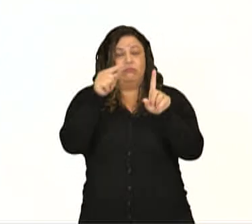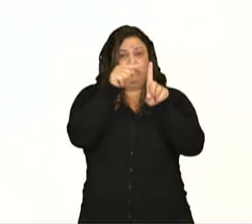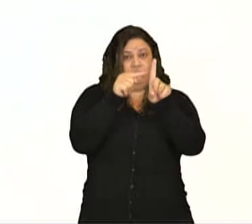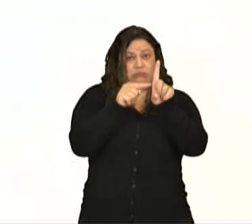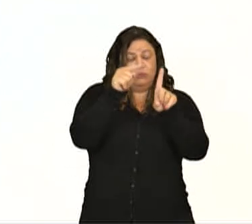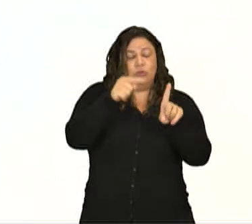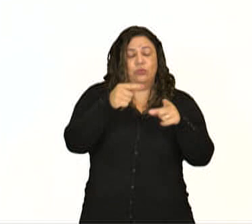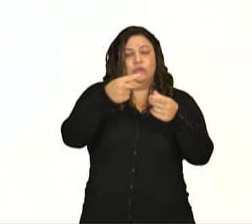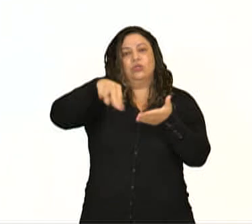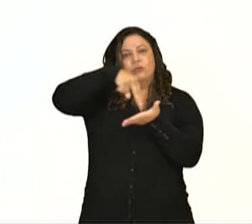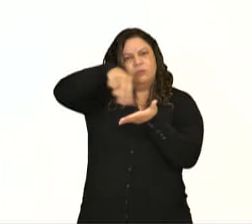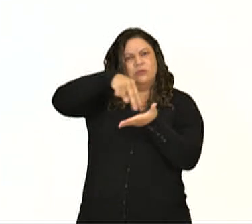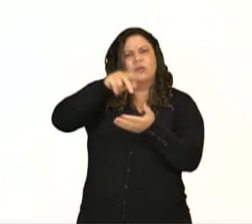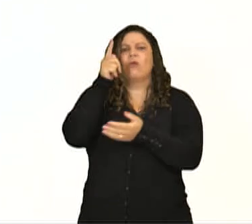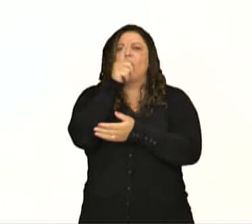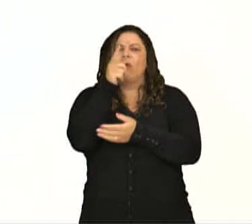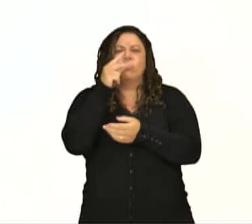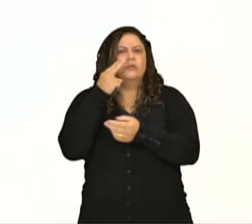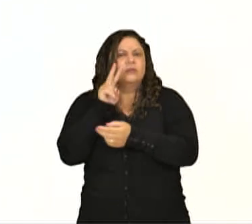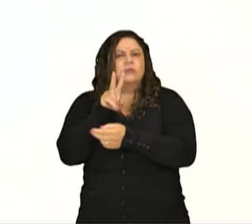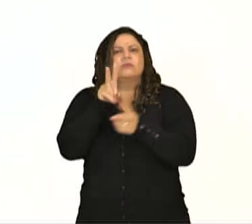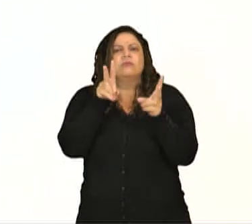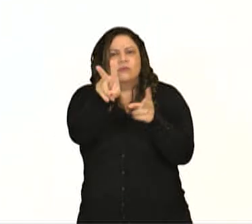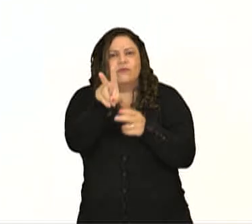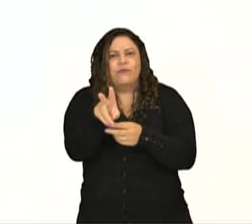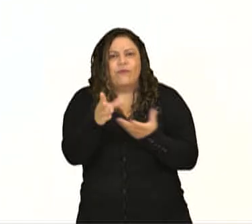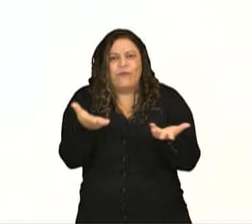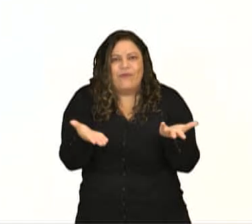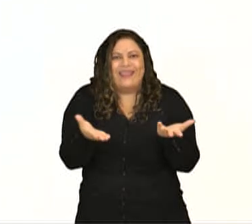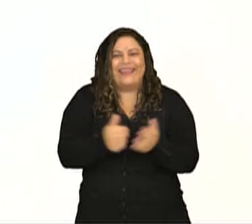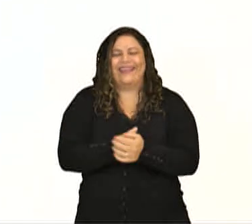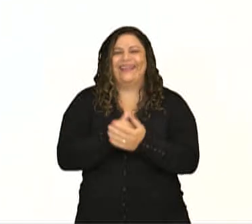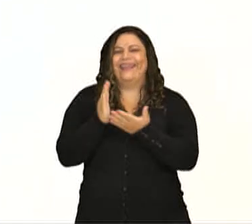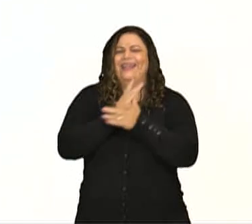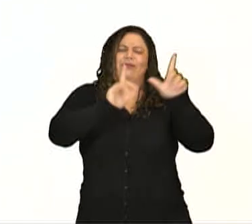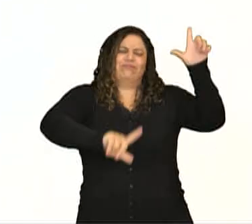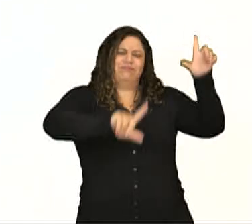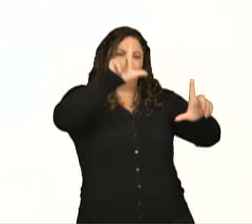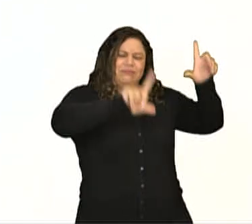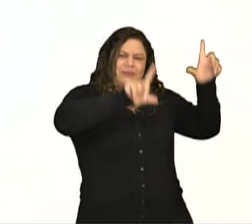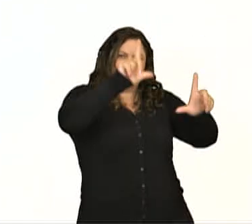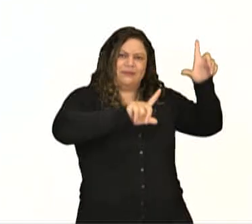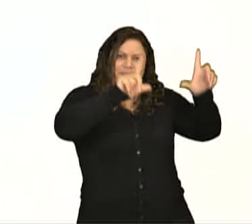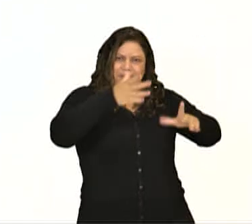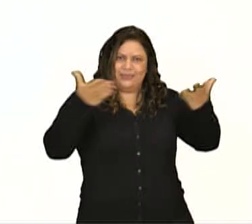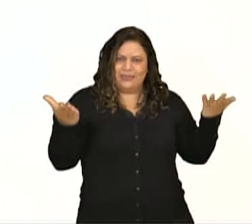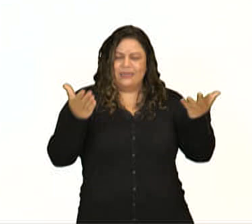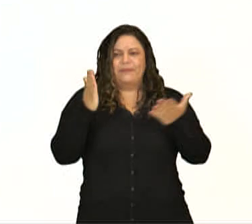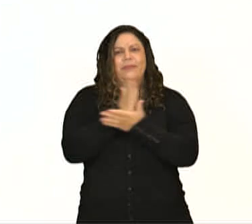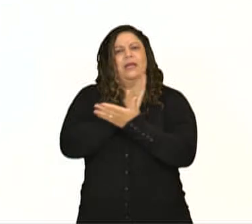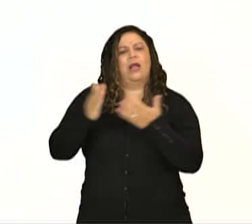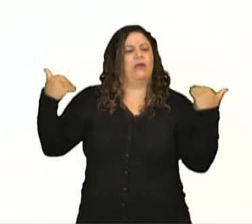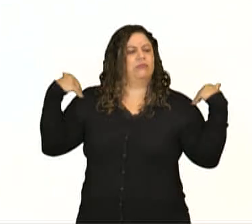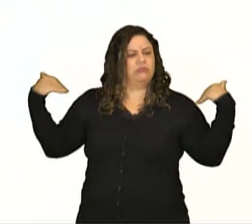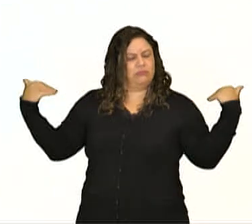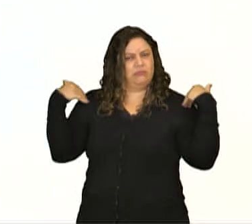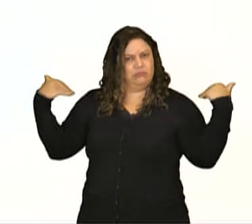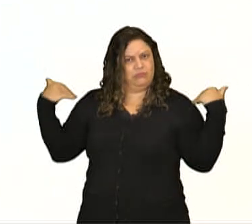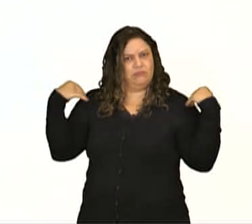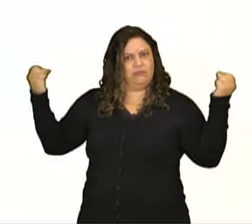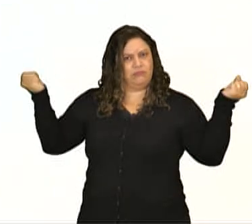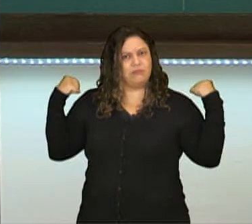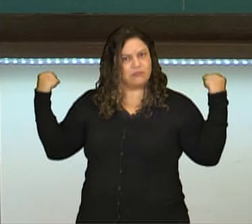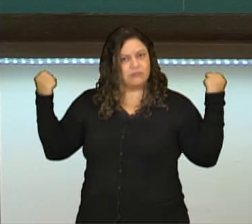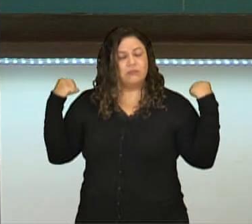dança? Já conseguiu ver essas formas, às vezes, em algum programa de TV, em alguma academia, mesmo de